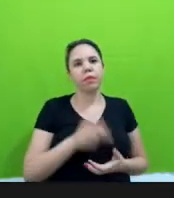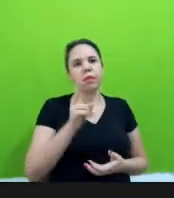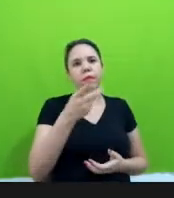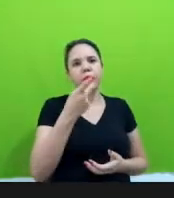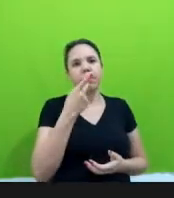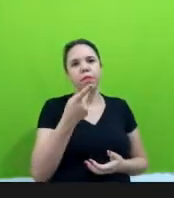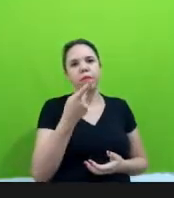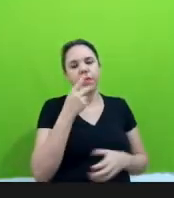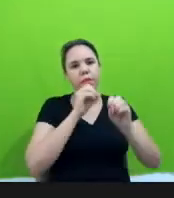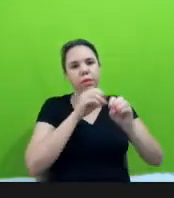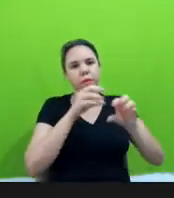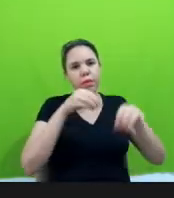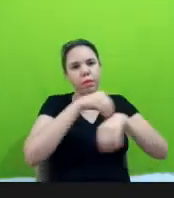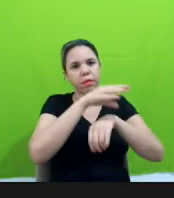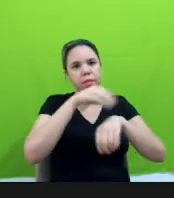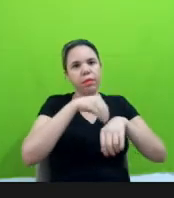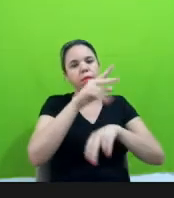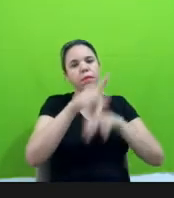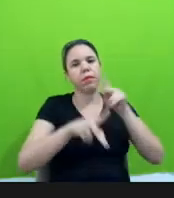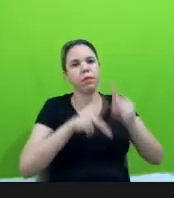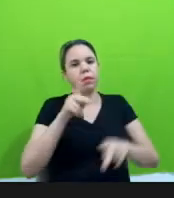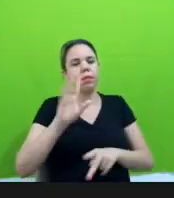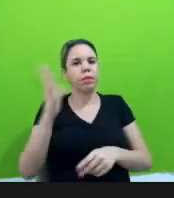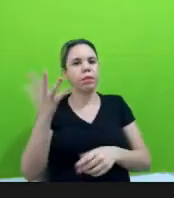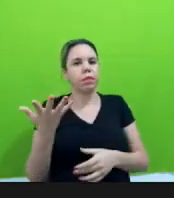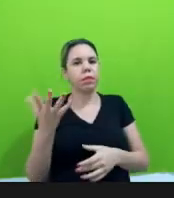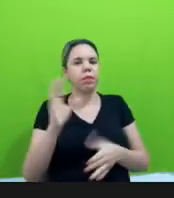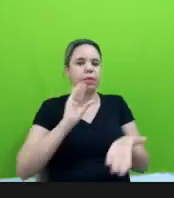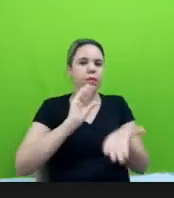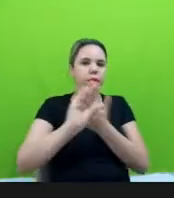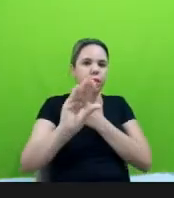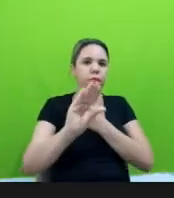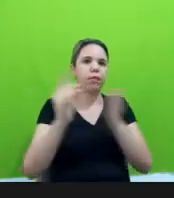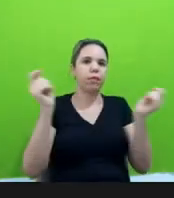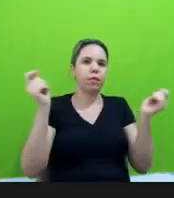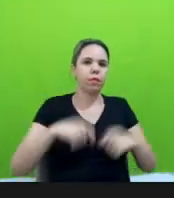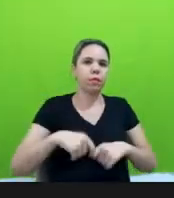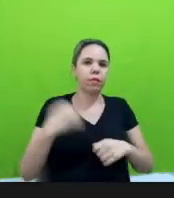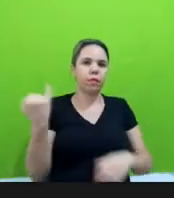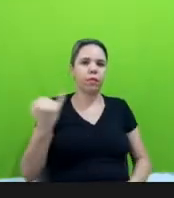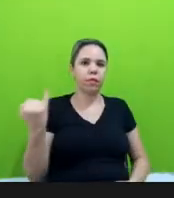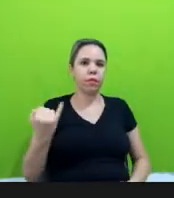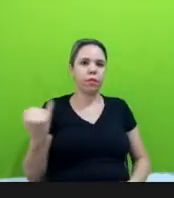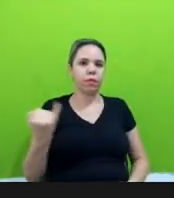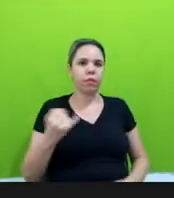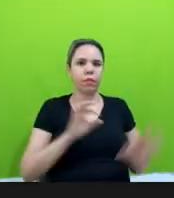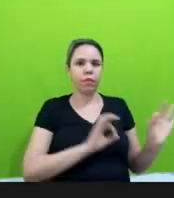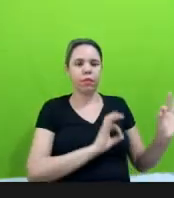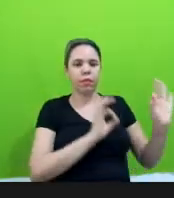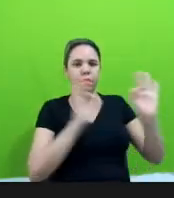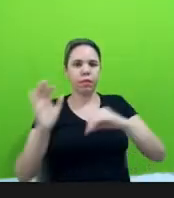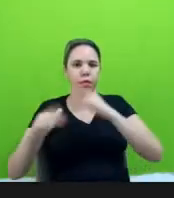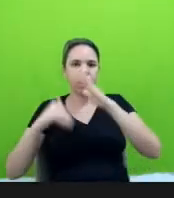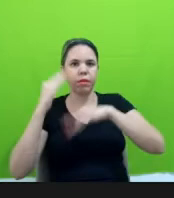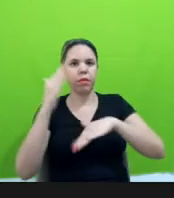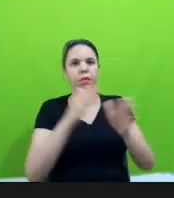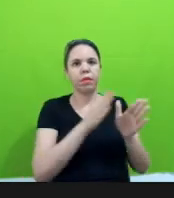educação leva gerações para ter efeito dos investimentos, né? Então é importante acompanhar essa evolução ao longo do